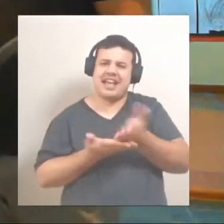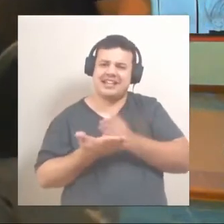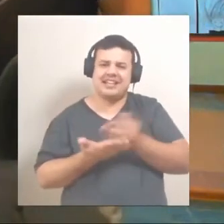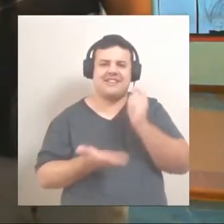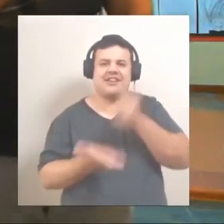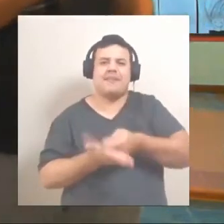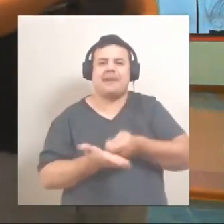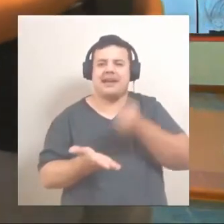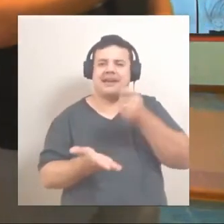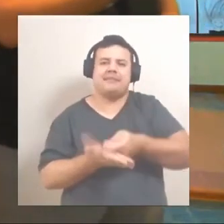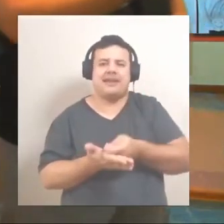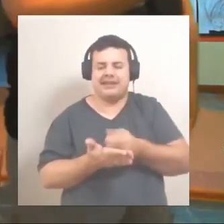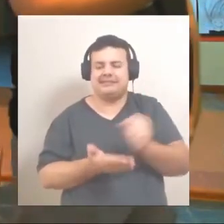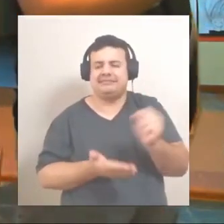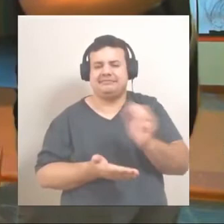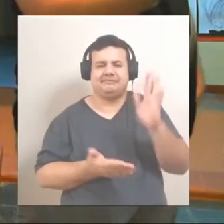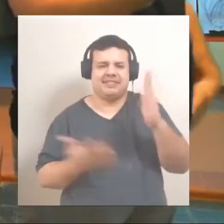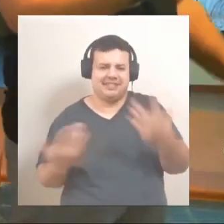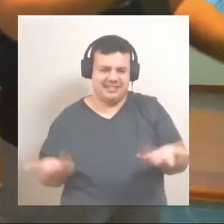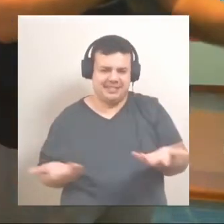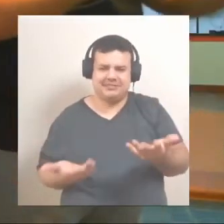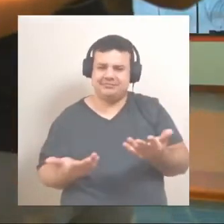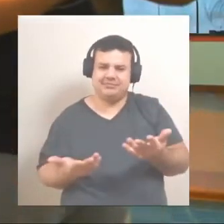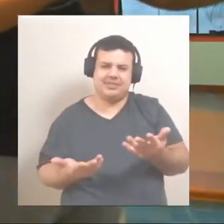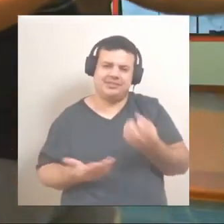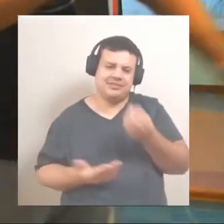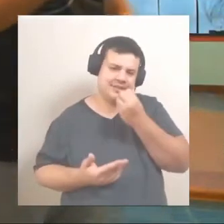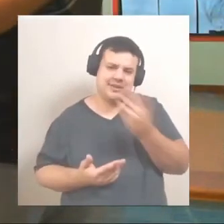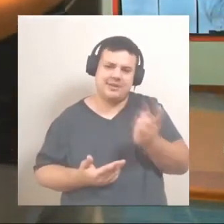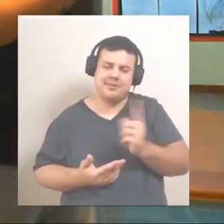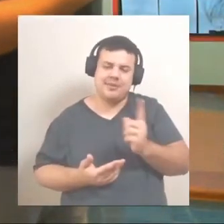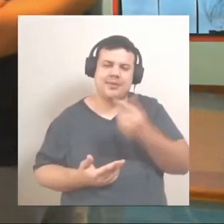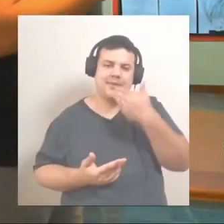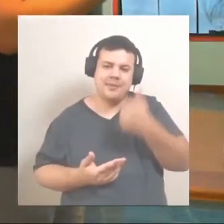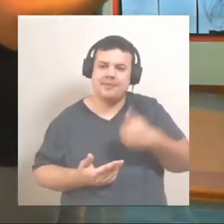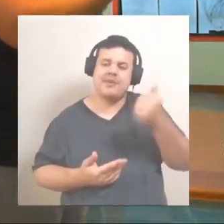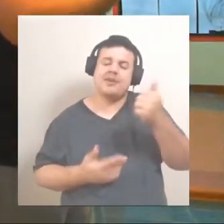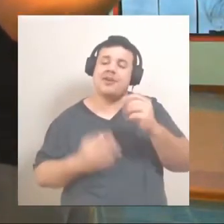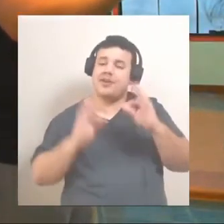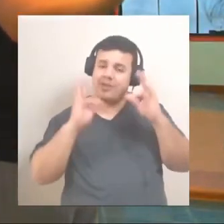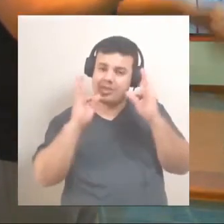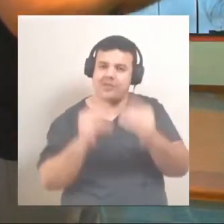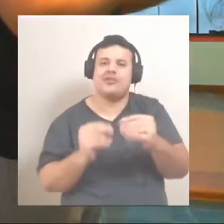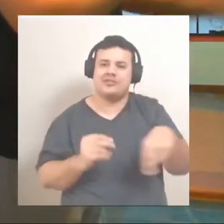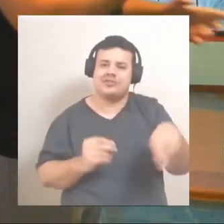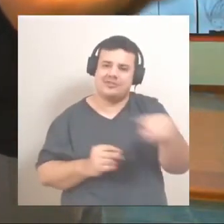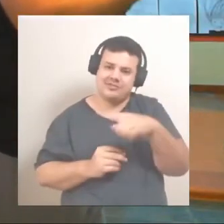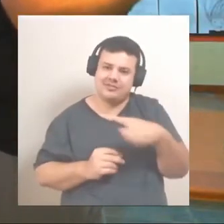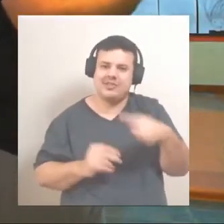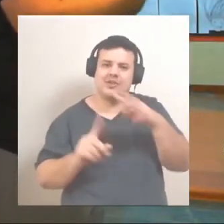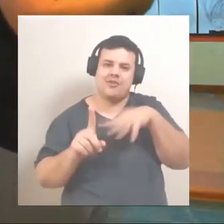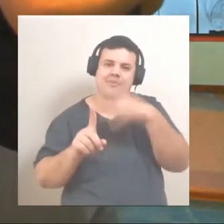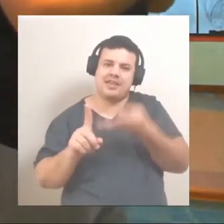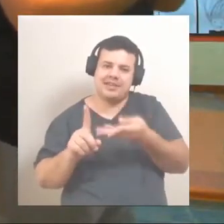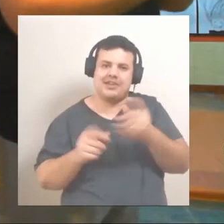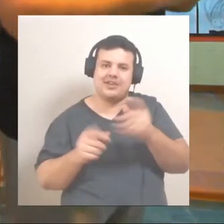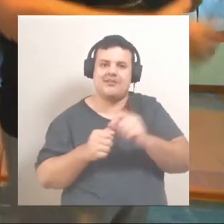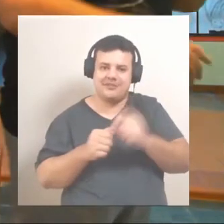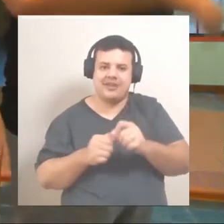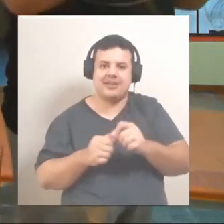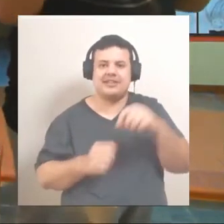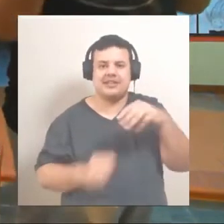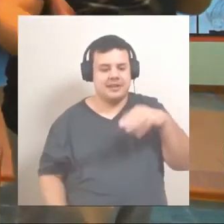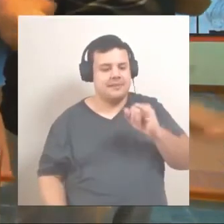boleto. E pagar boleto não vale a pena, vale a pena a gente fazer a diferença, que é a diferença que todos vocês homenageados fazem, né? A MIG com o trabalho social,